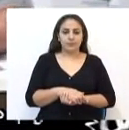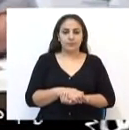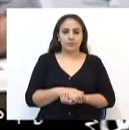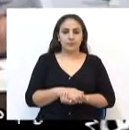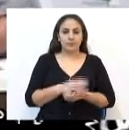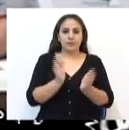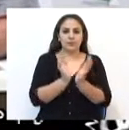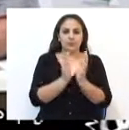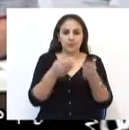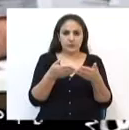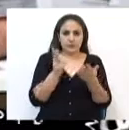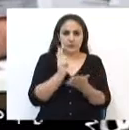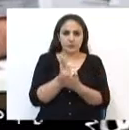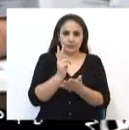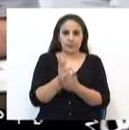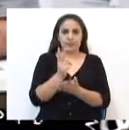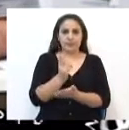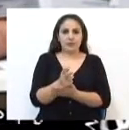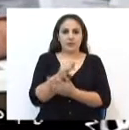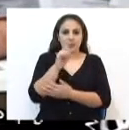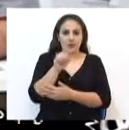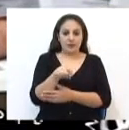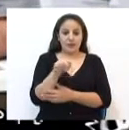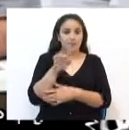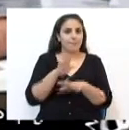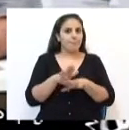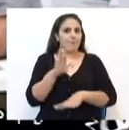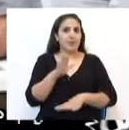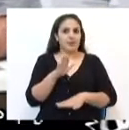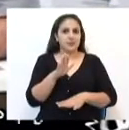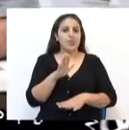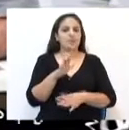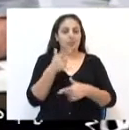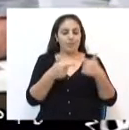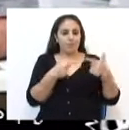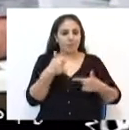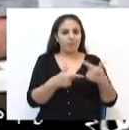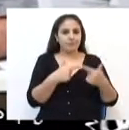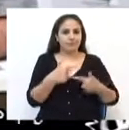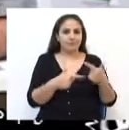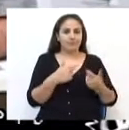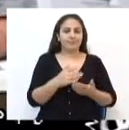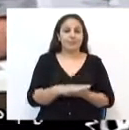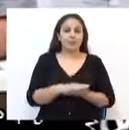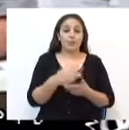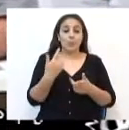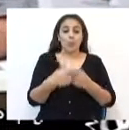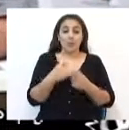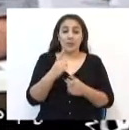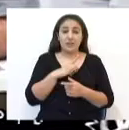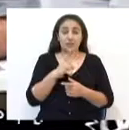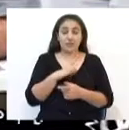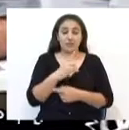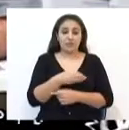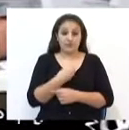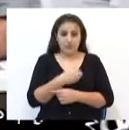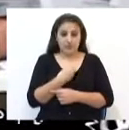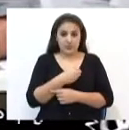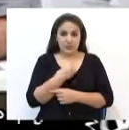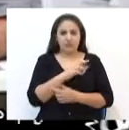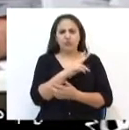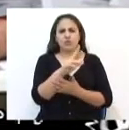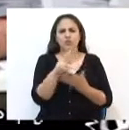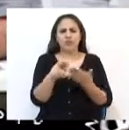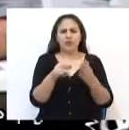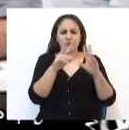As comissões permanentes. Essa foi o que mais deu pano para manga, eu acho. Que elas estavam também...